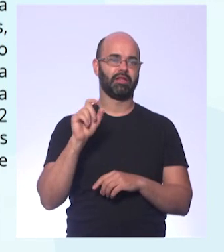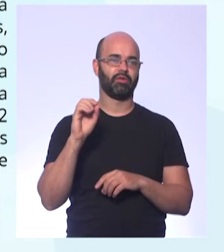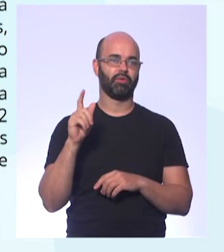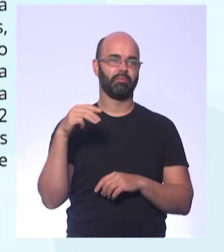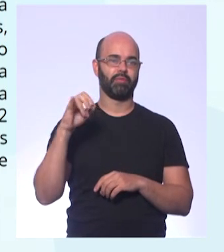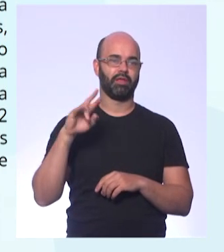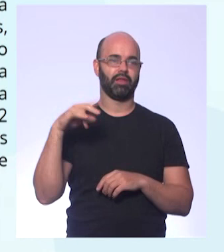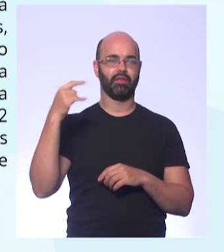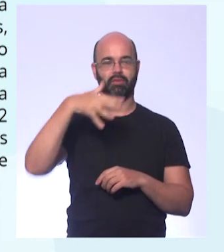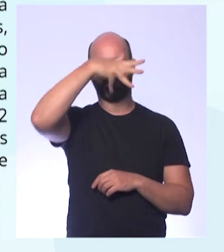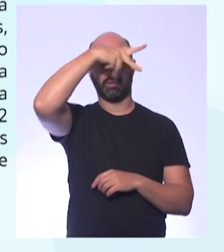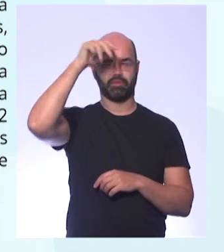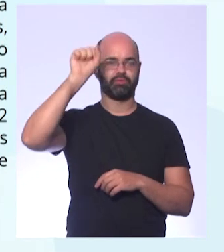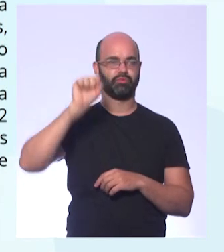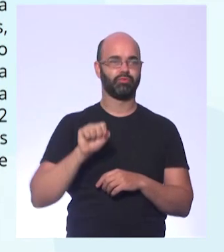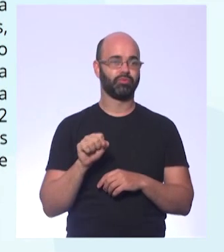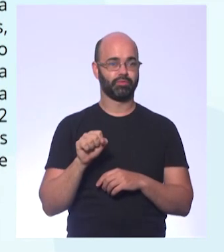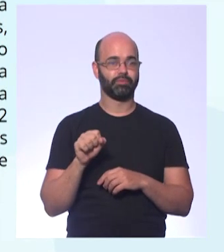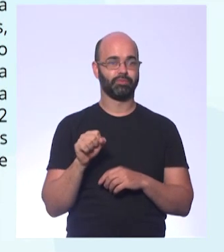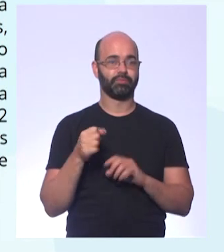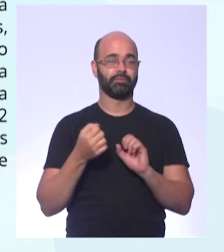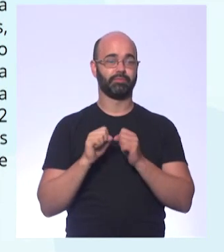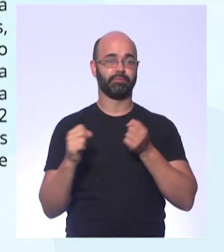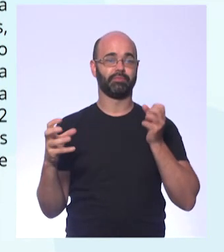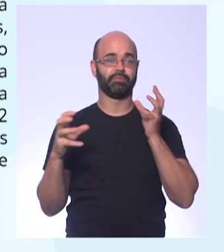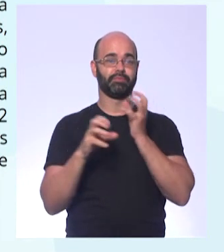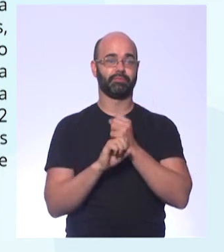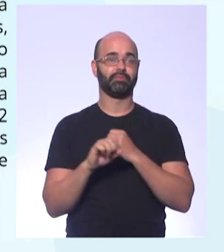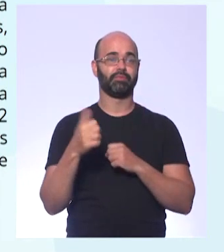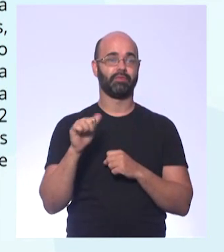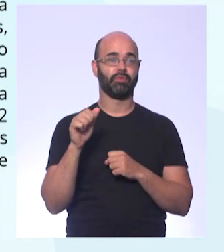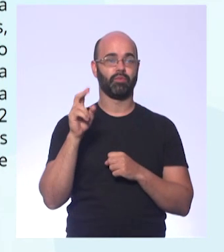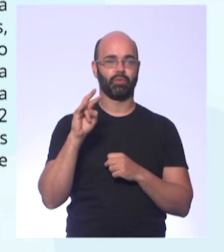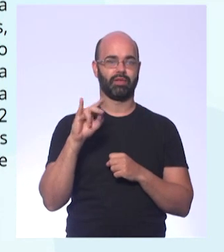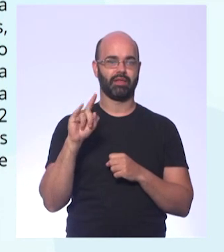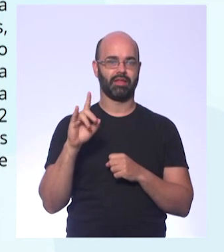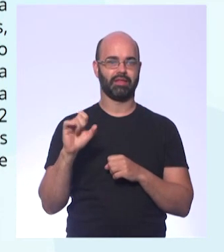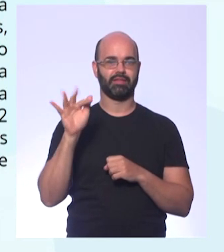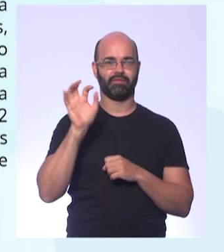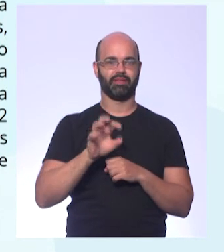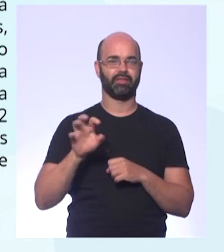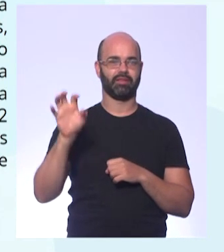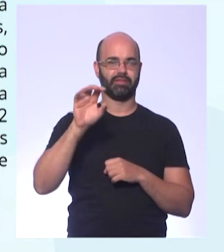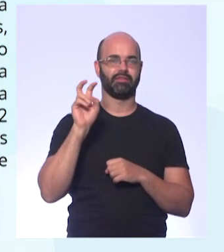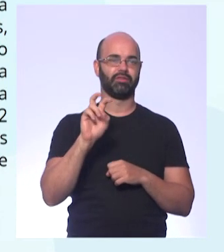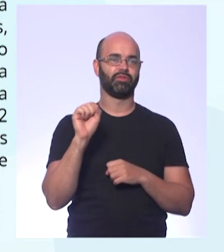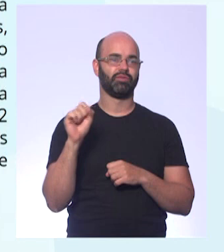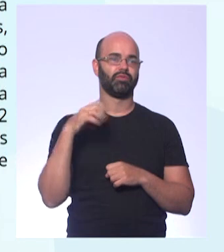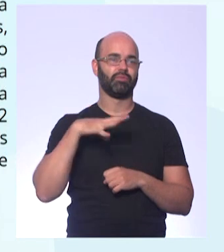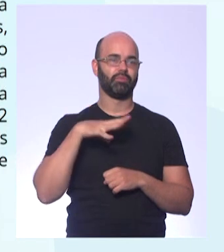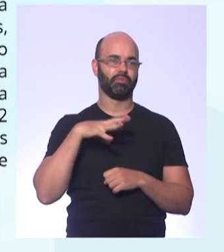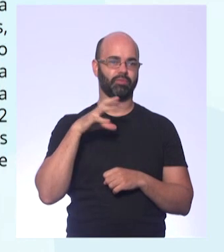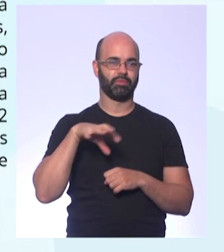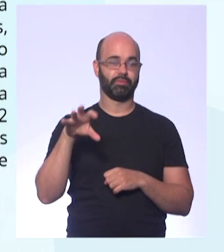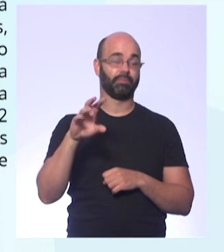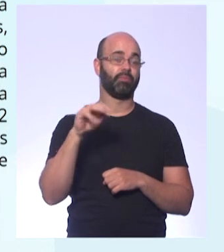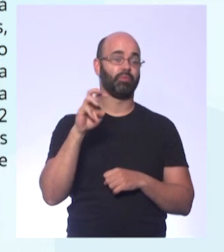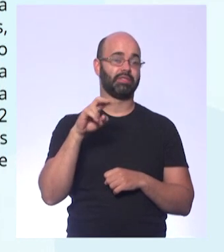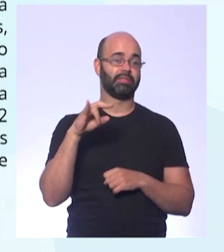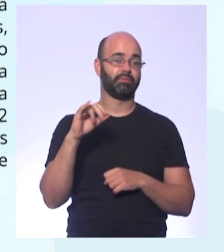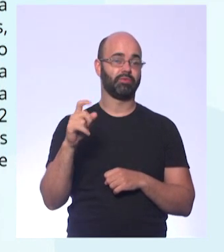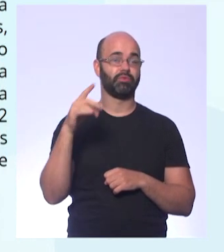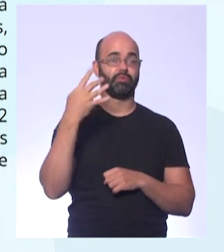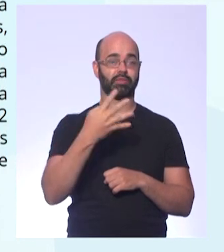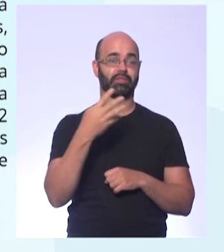Abrange 11 unidades da federação e 588 municípios, dos quais 432 estão